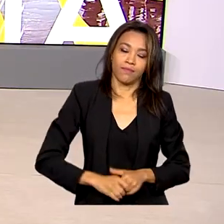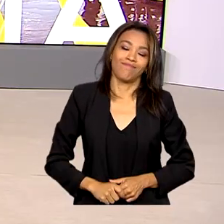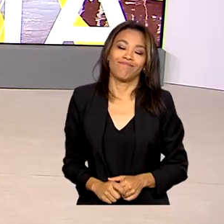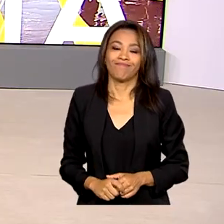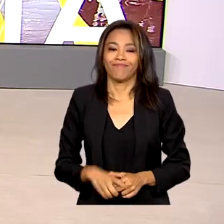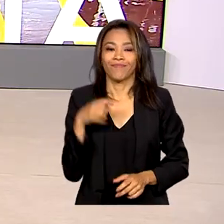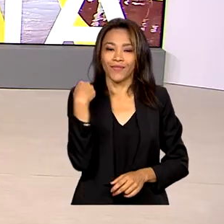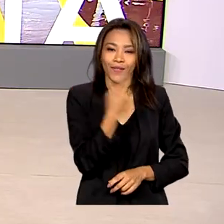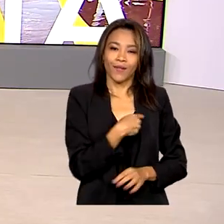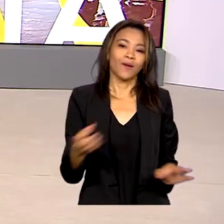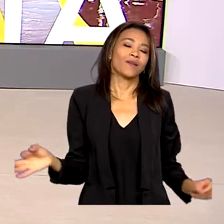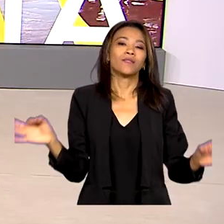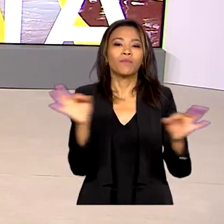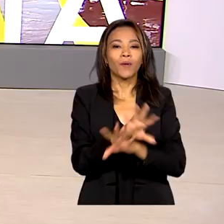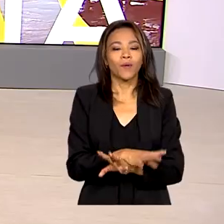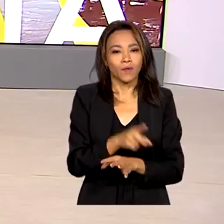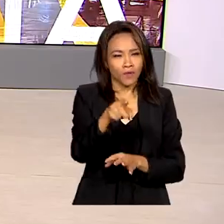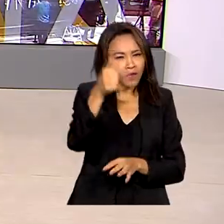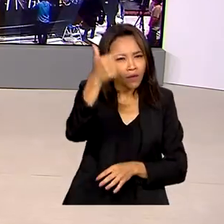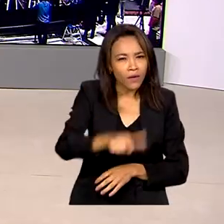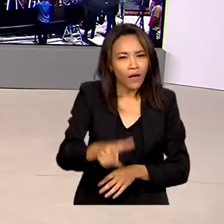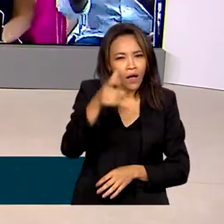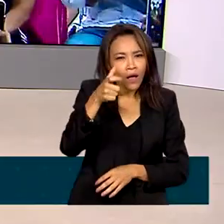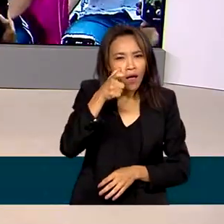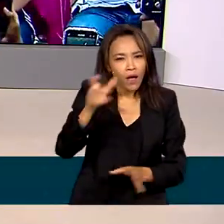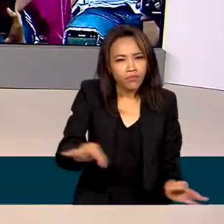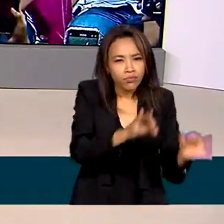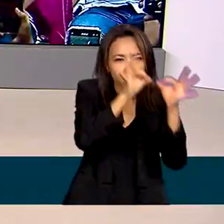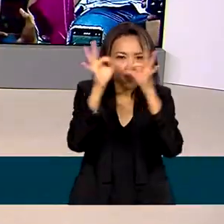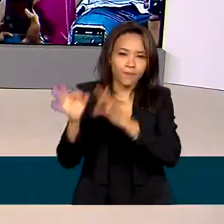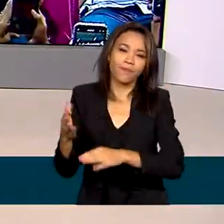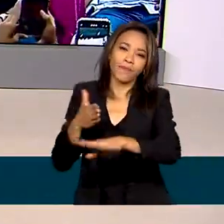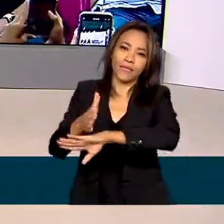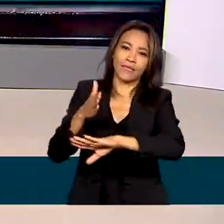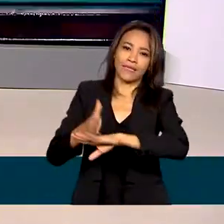A gente fica por aqui. Para rever as reportagens,